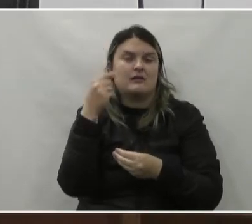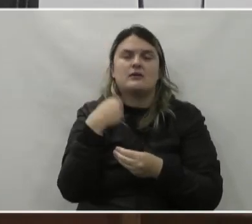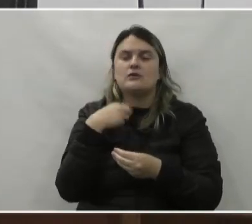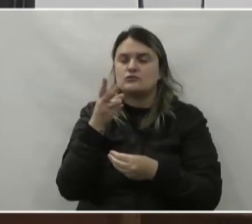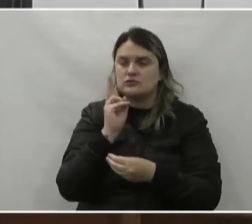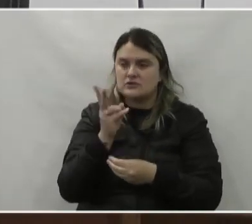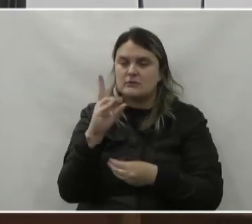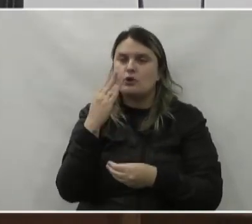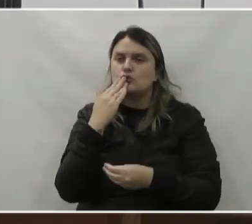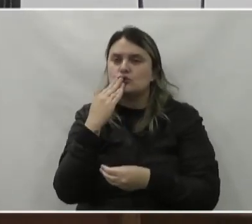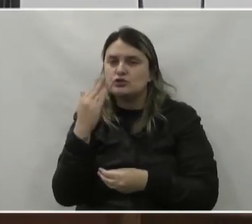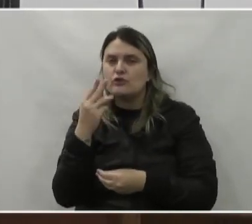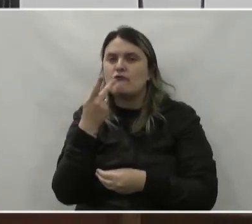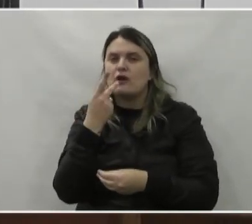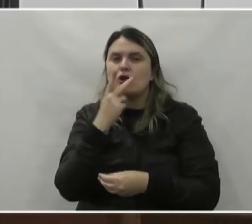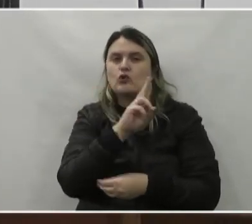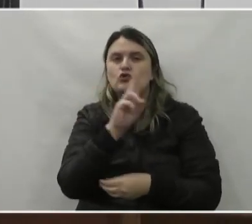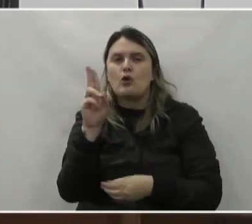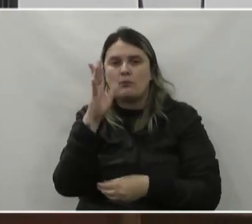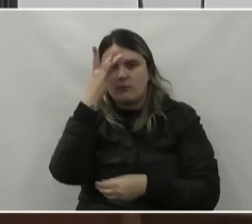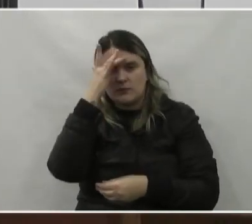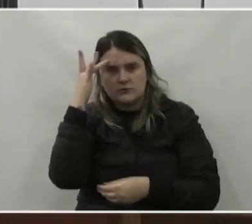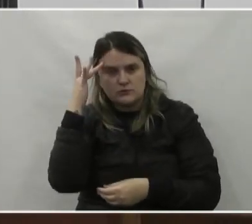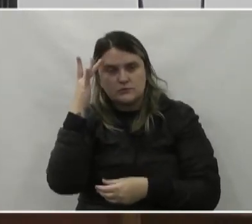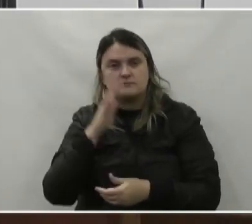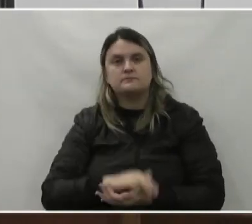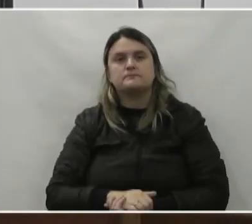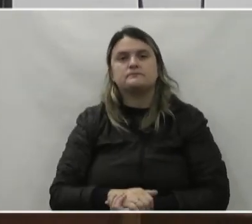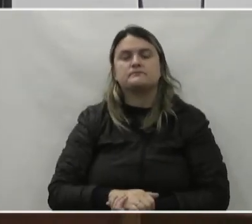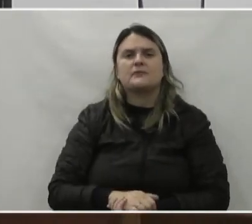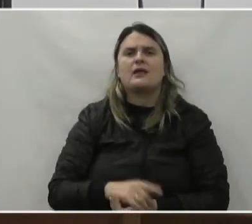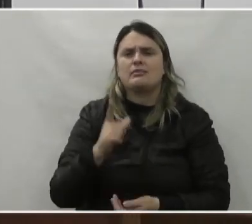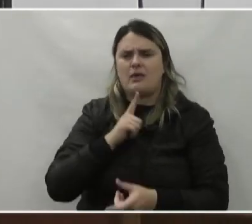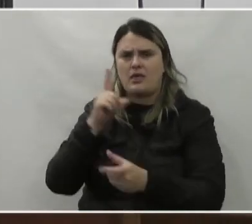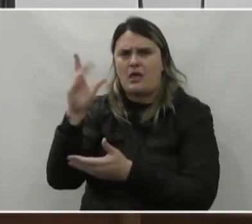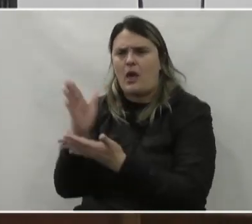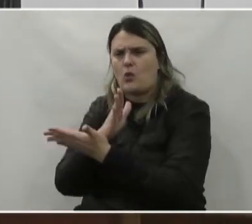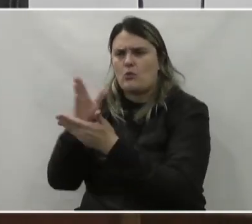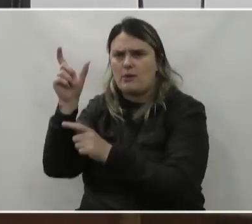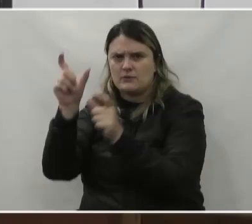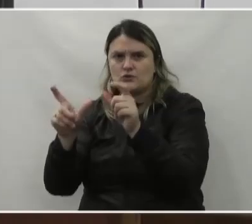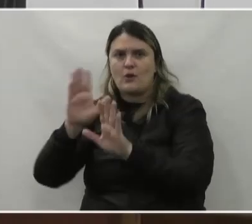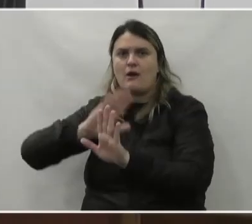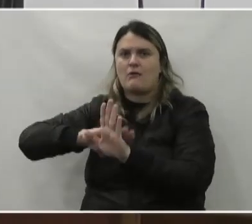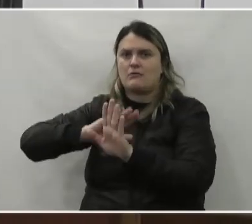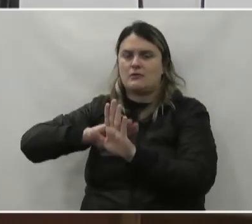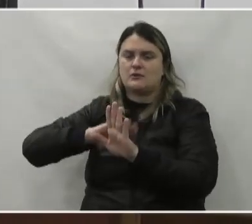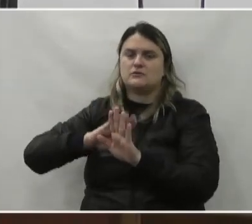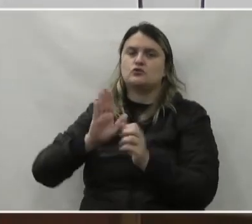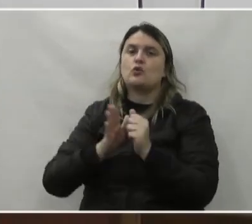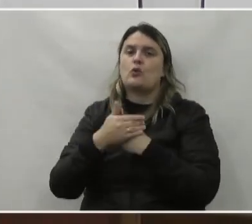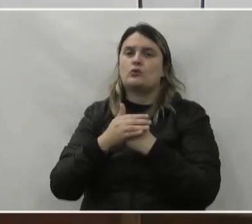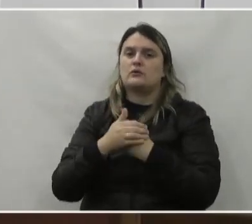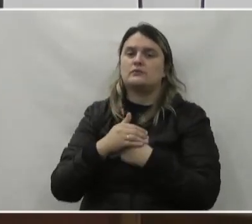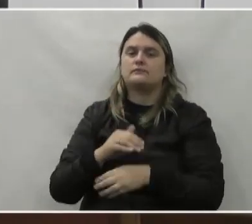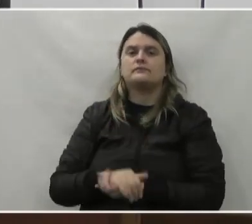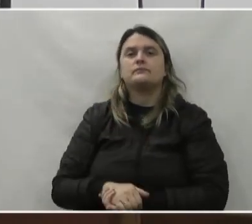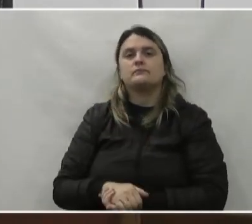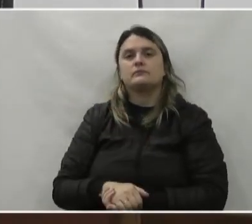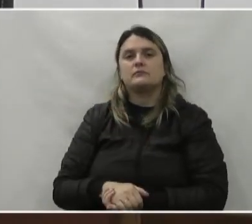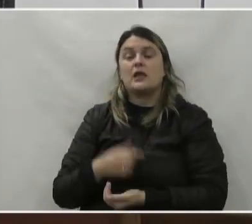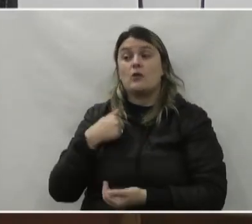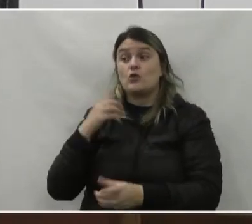questão de citar o nome dessas pessoas, porque tem pessoas que às vezes não aparecem, né? Às vezes eu encontro